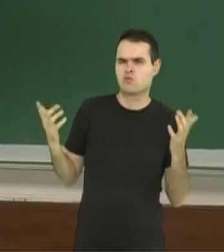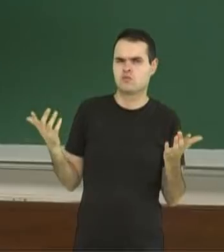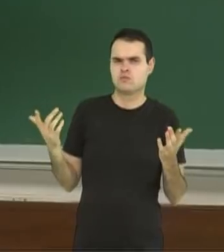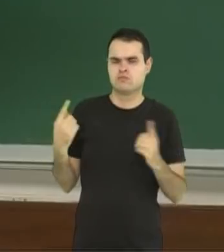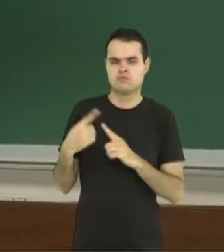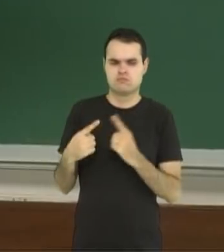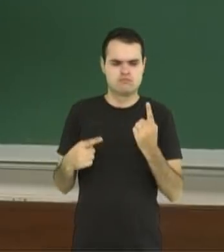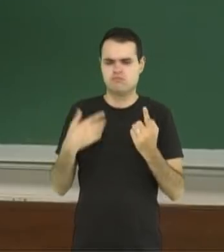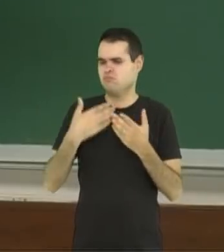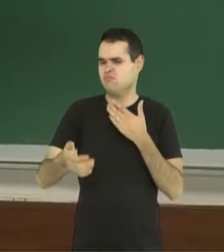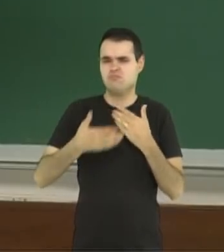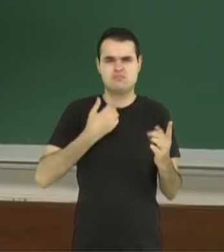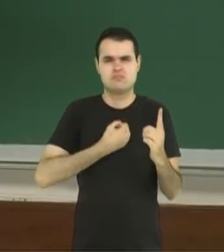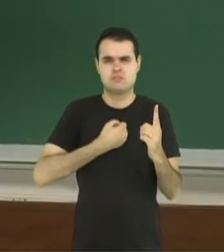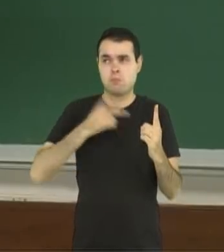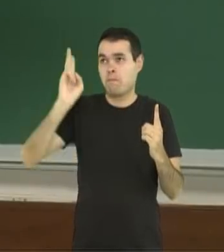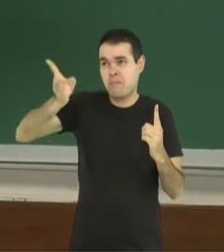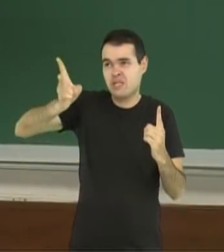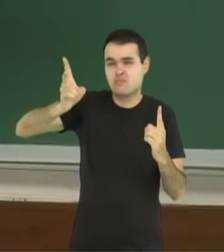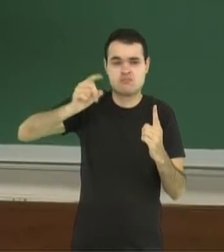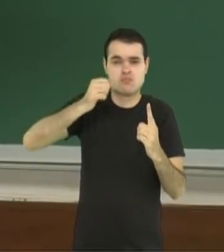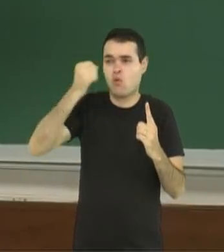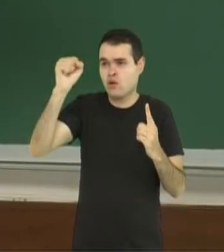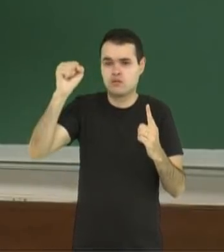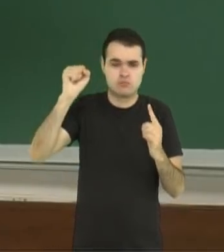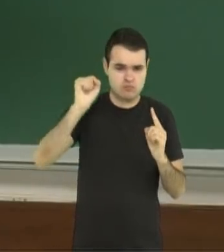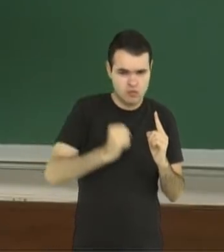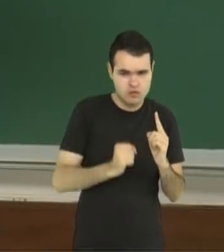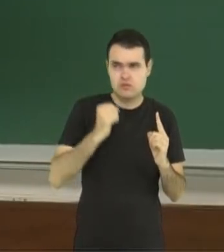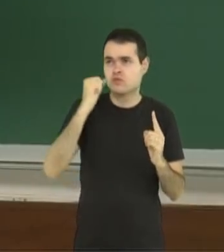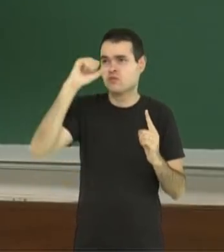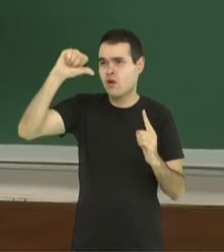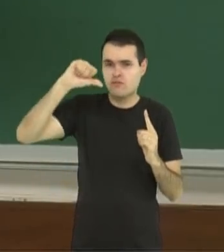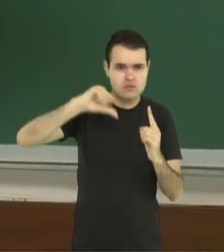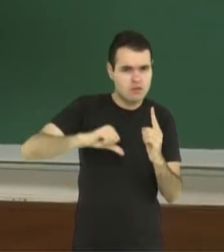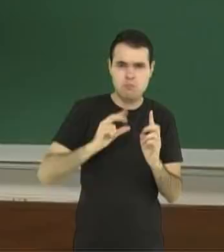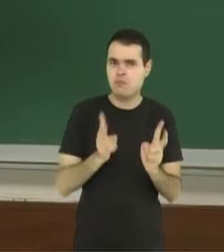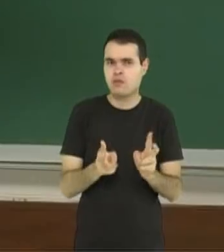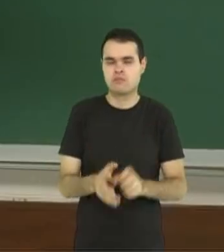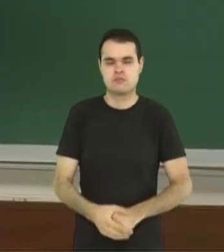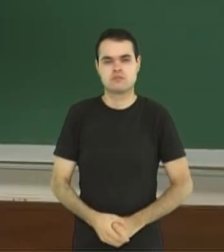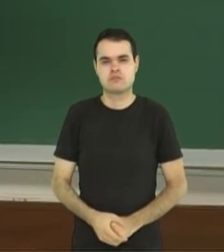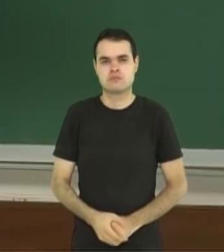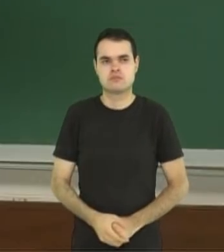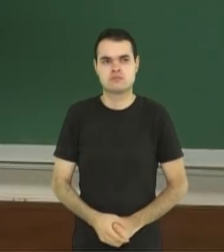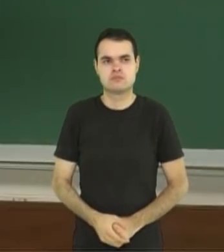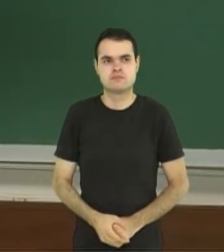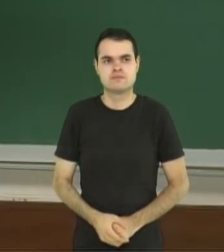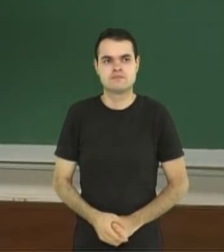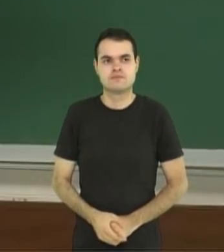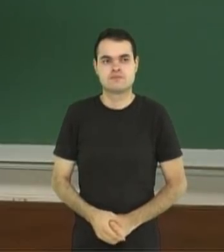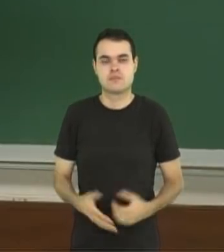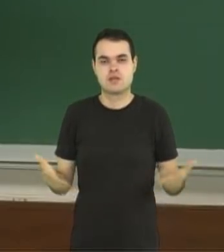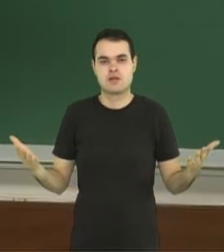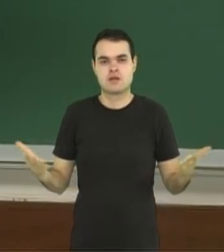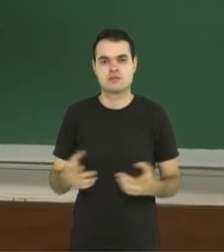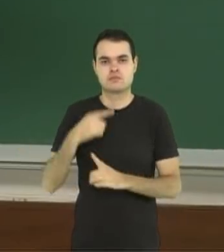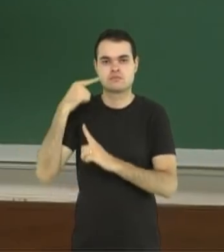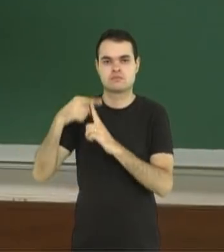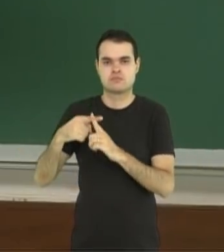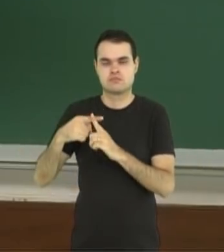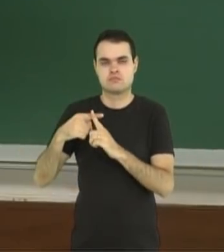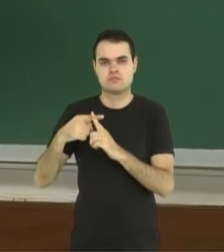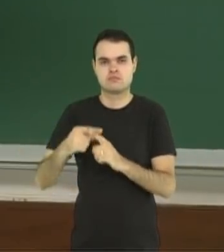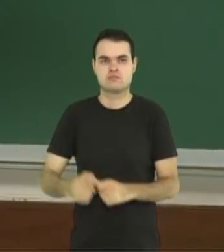número multiplicado, né, por 1 é esse número mesmo que eu multipliquei, né? Então, agora eu vou adicionar, né? Eu tenho